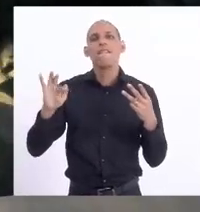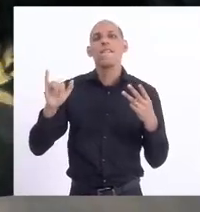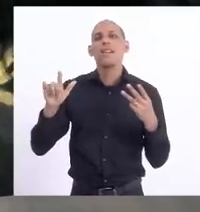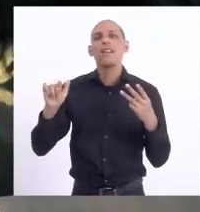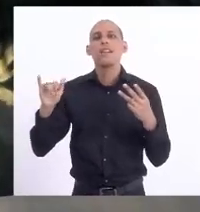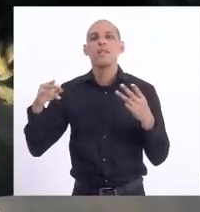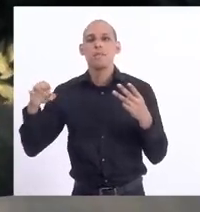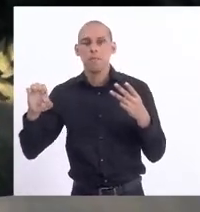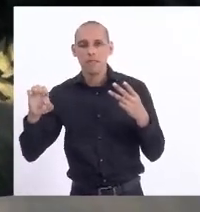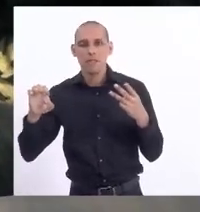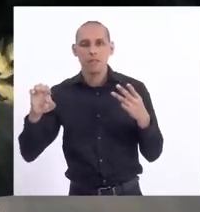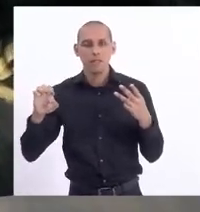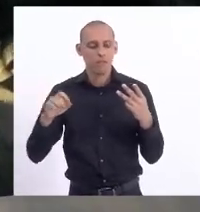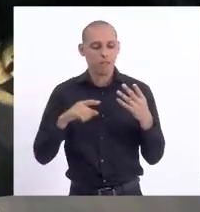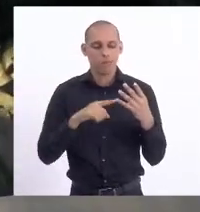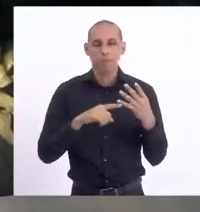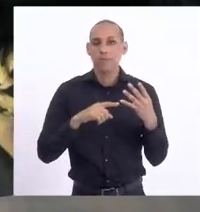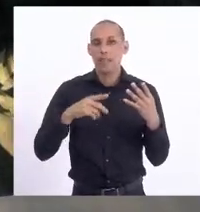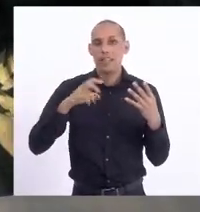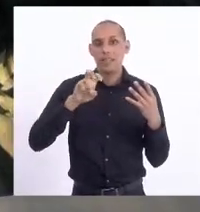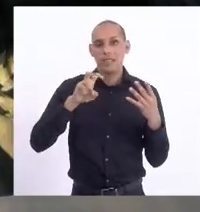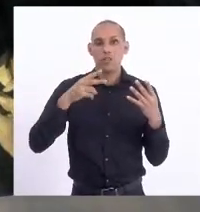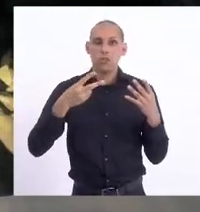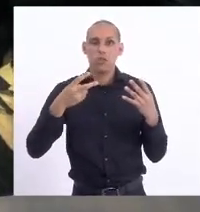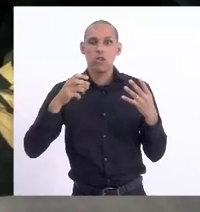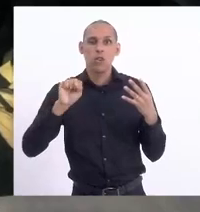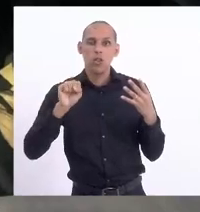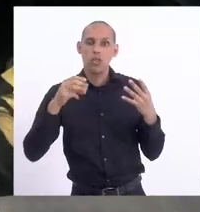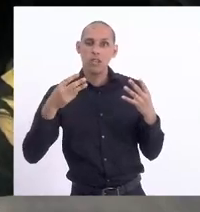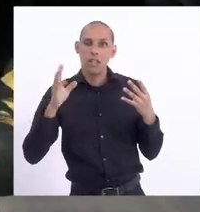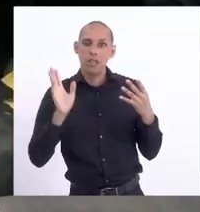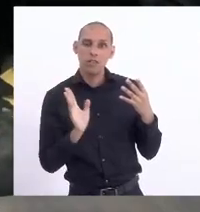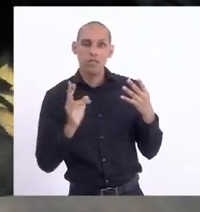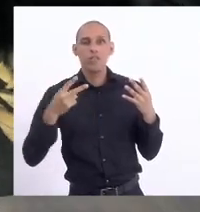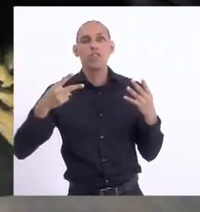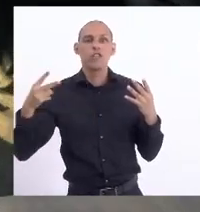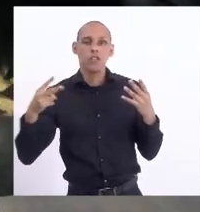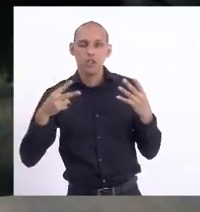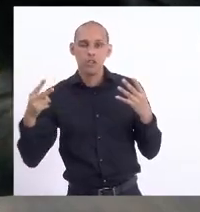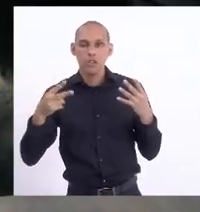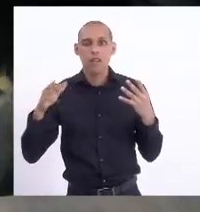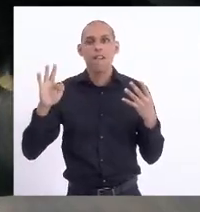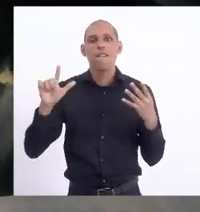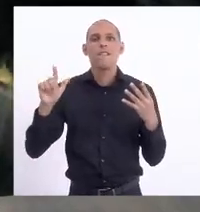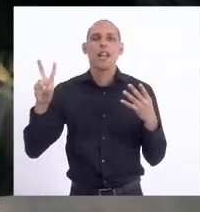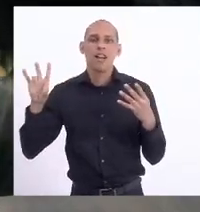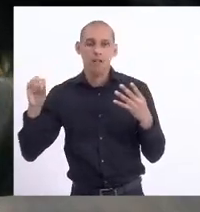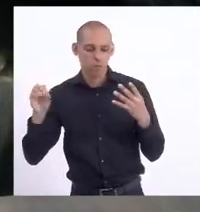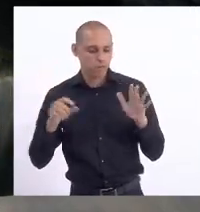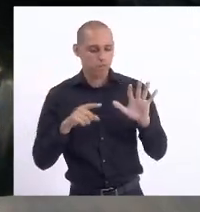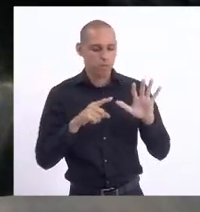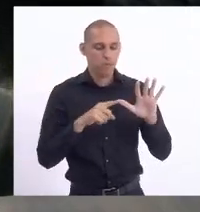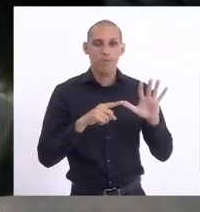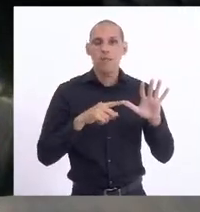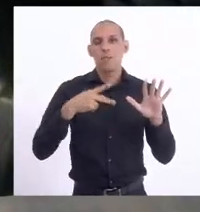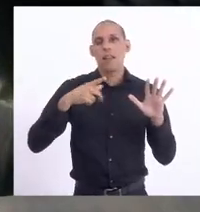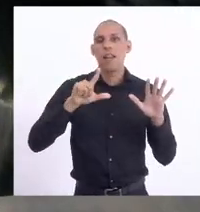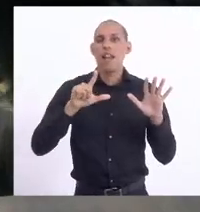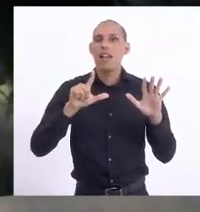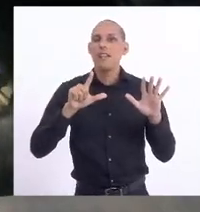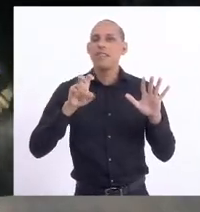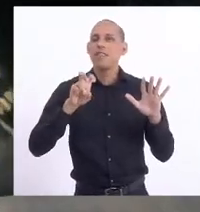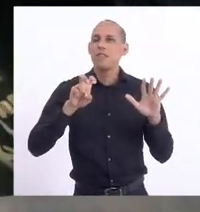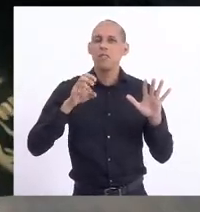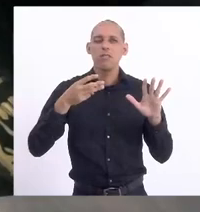Márcio Gualberto. PL 5283 de 22, deputado Flávio Serafini. PL